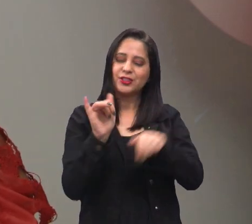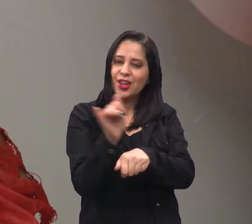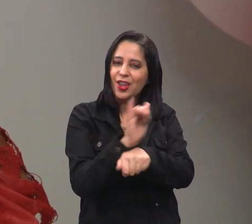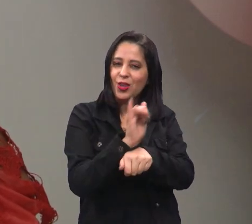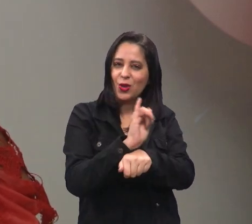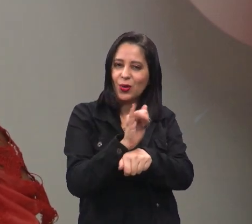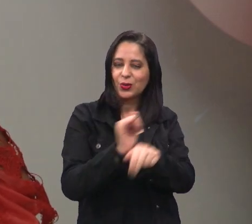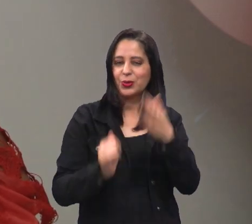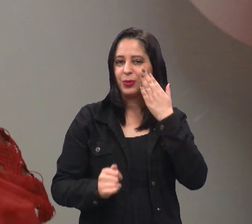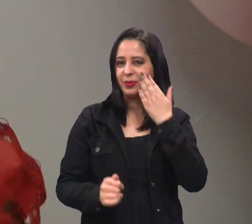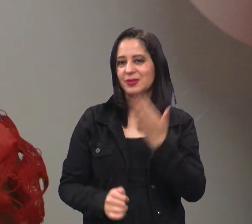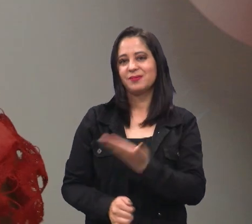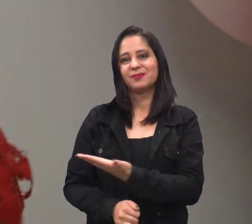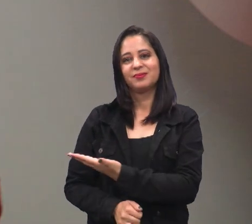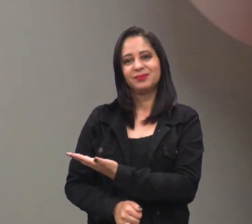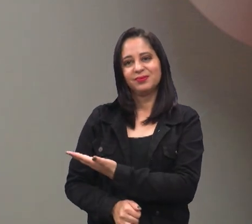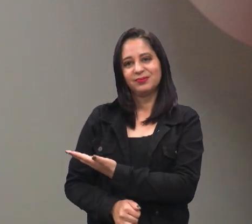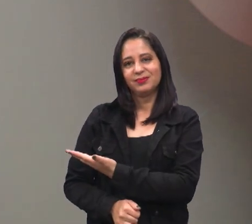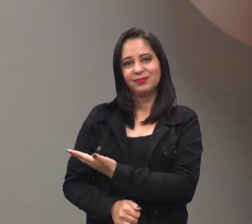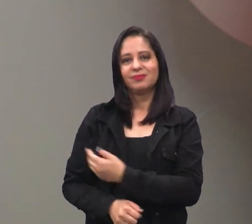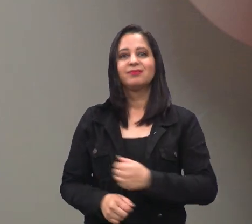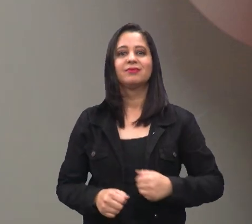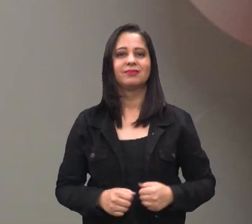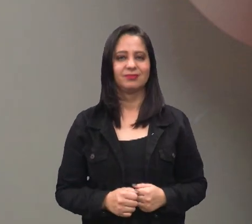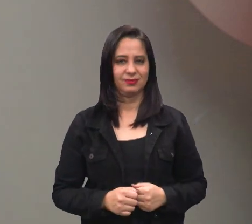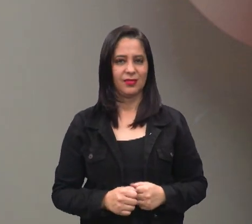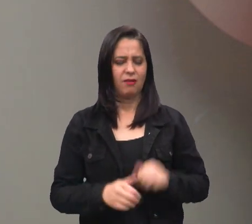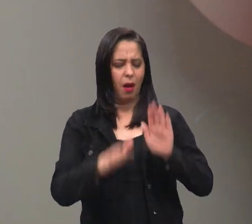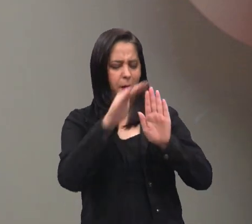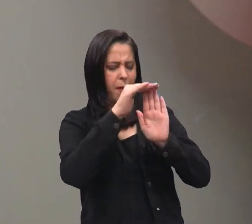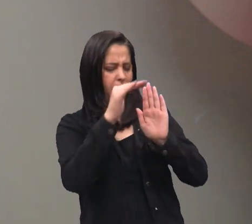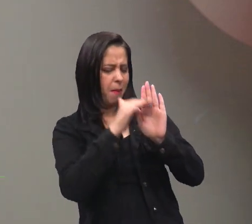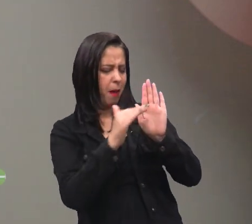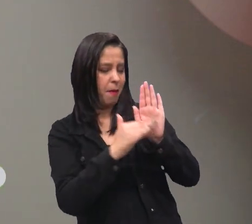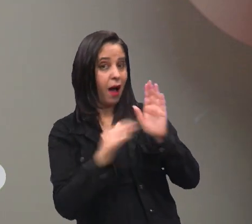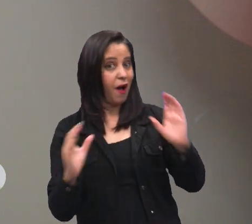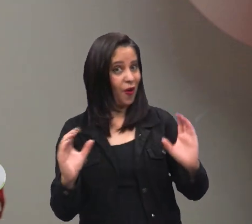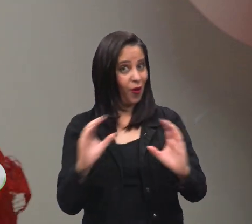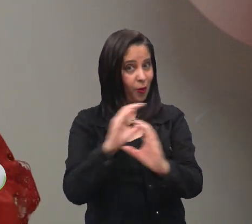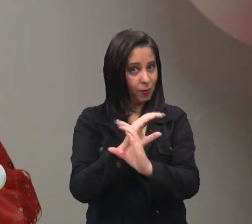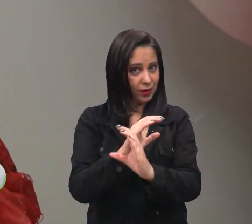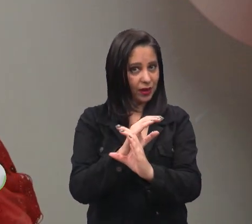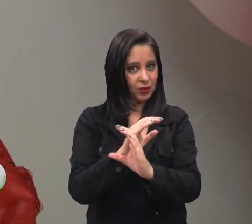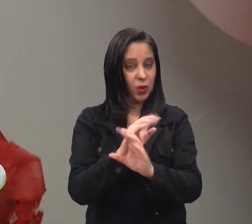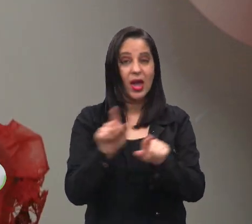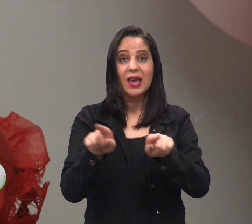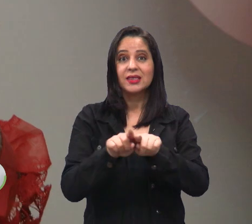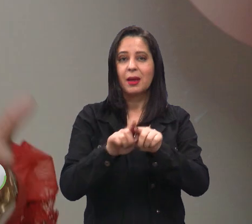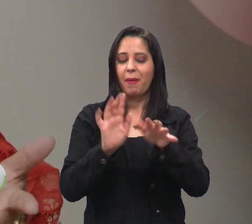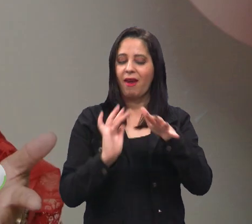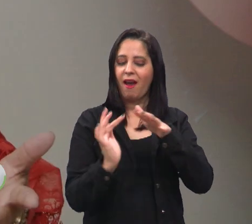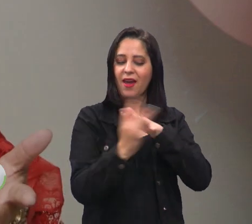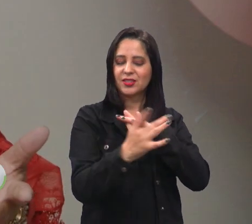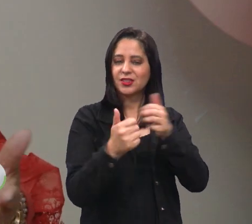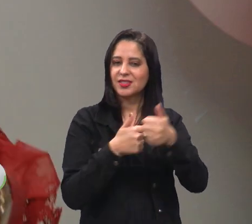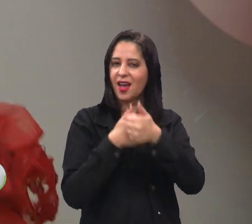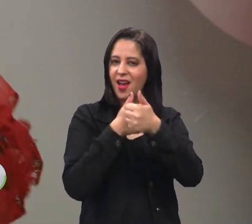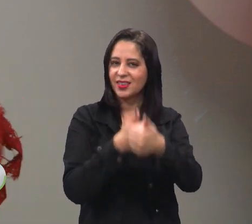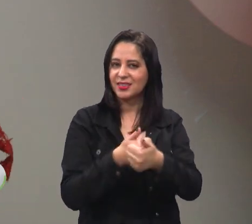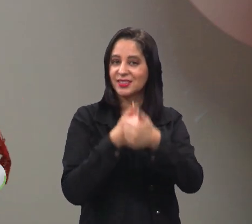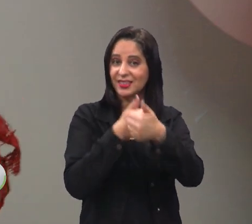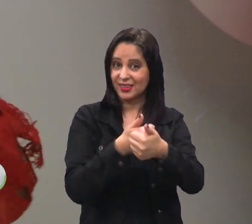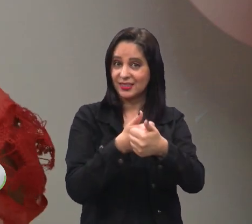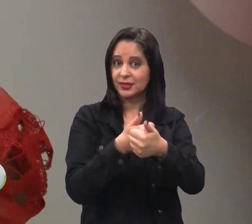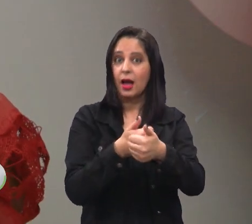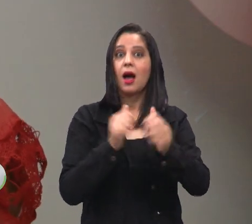TV Câmara no YouTube. Lá você tem acesso a toda a nossa programação. Segue a gente também por meio das nossas redes sociais.